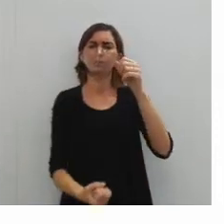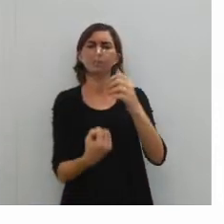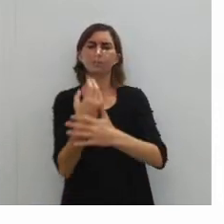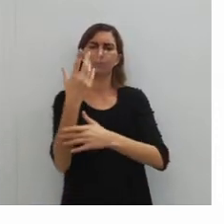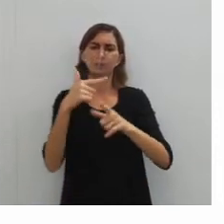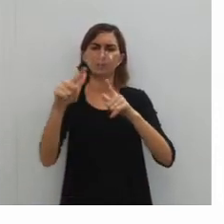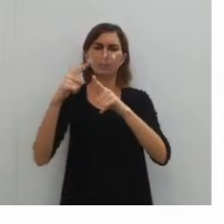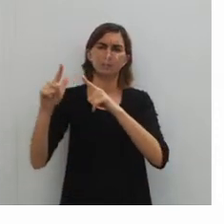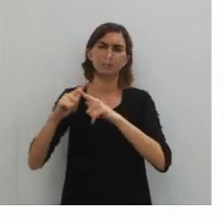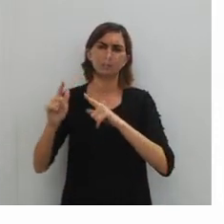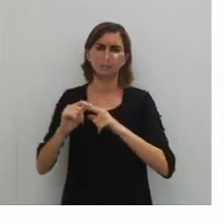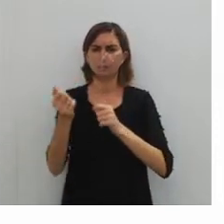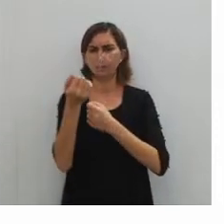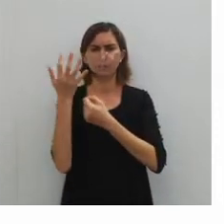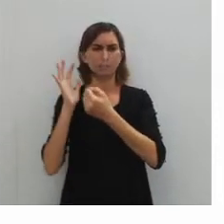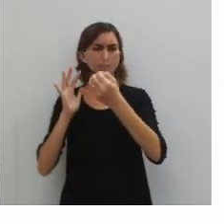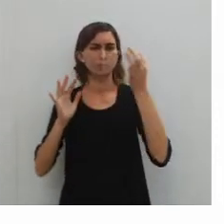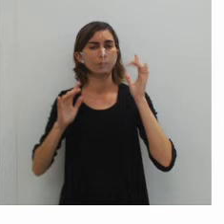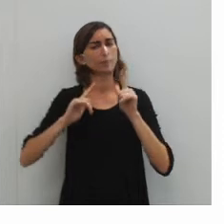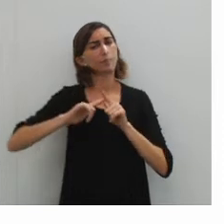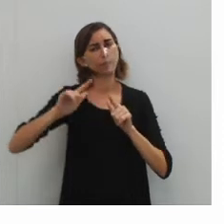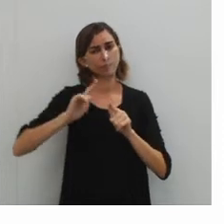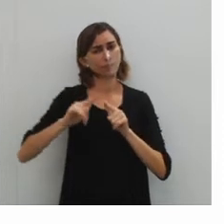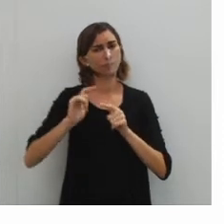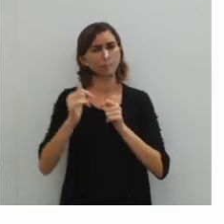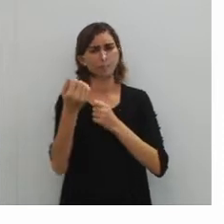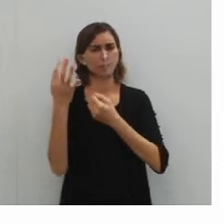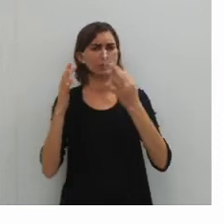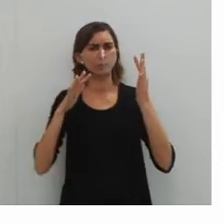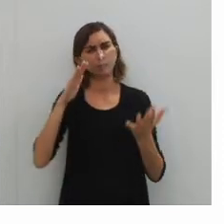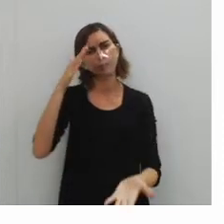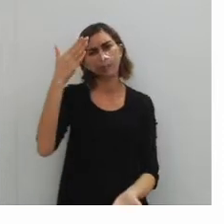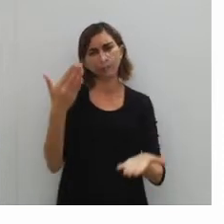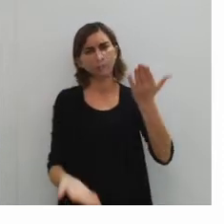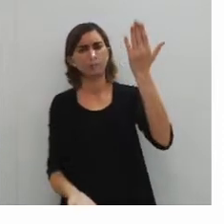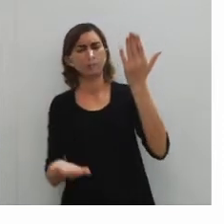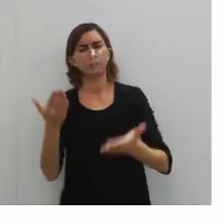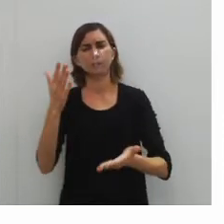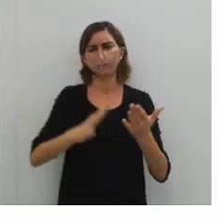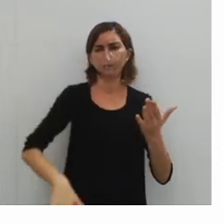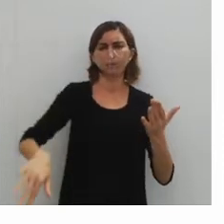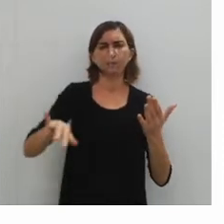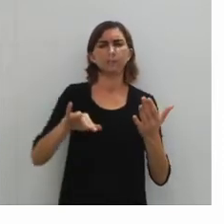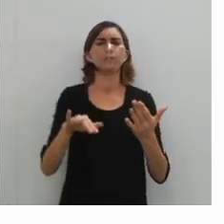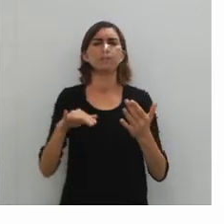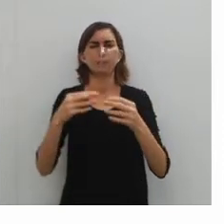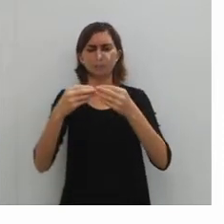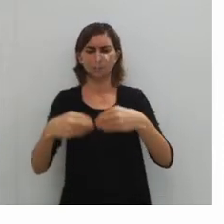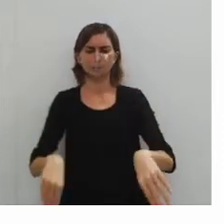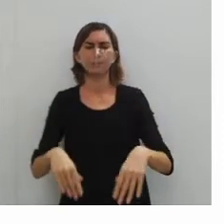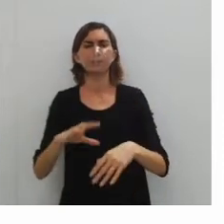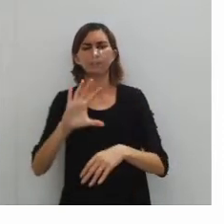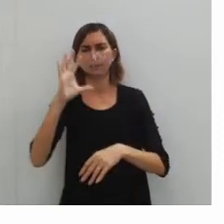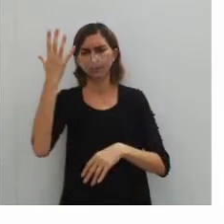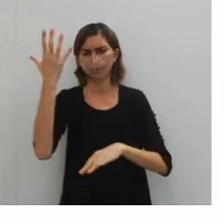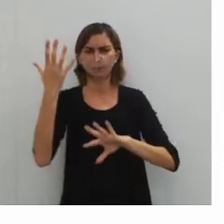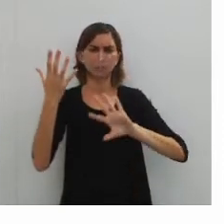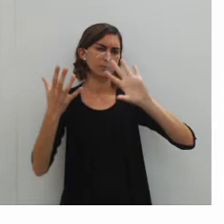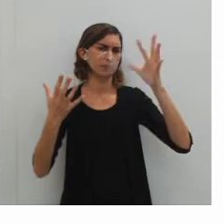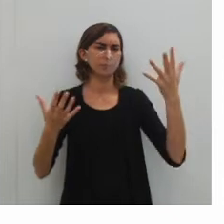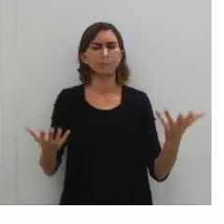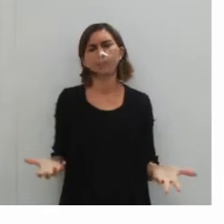os problemas ambientais. Um problema ambiental é um desequilíbrio do meio provocado por algum